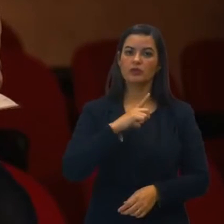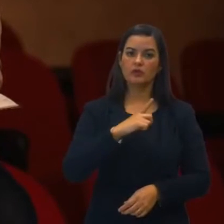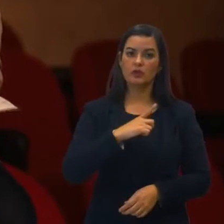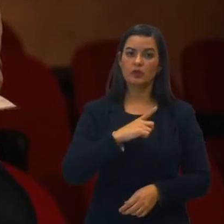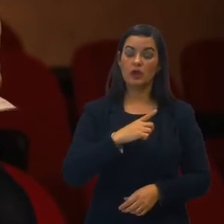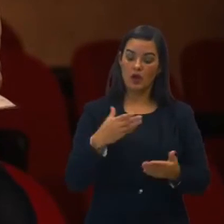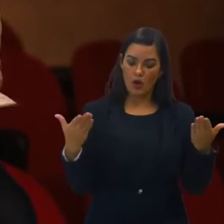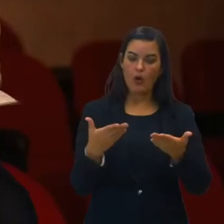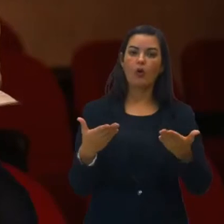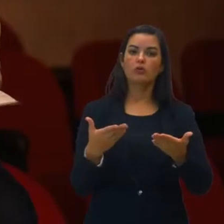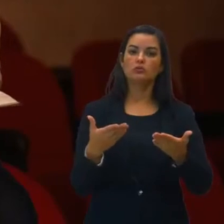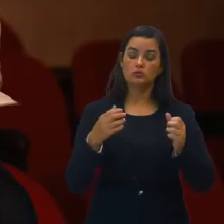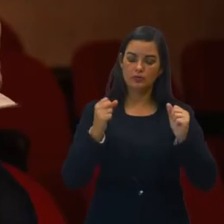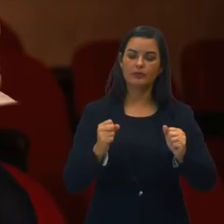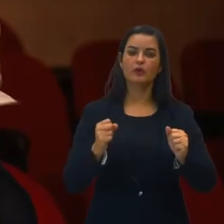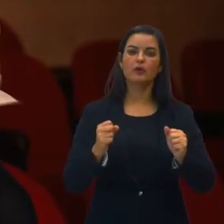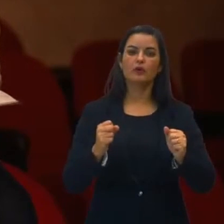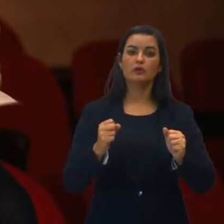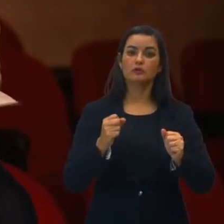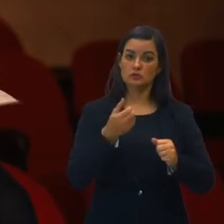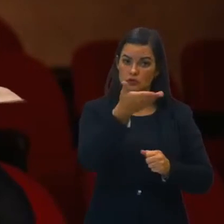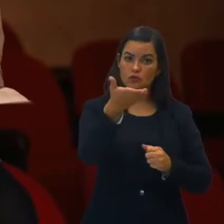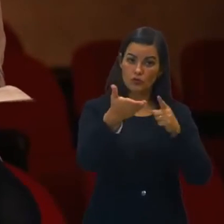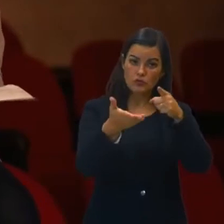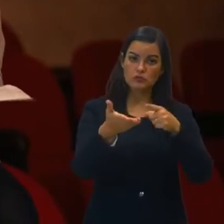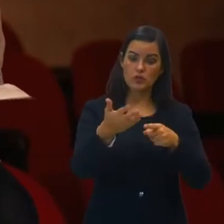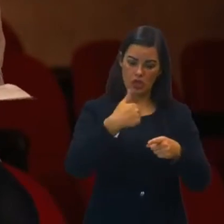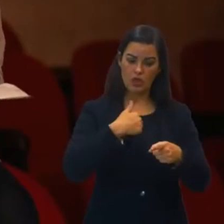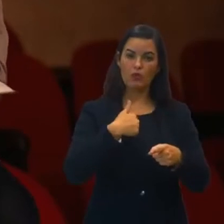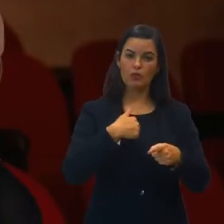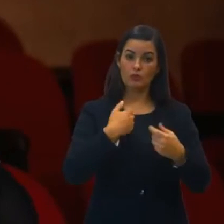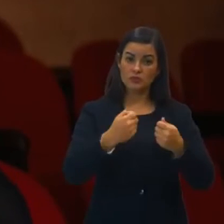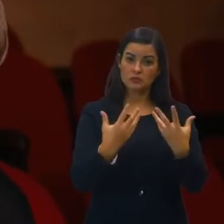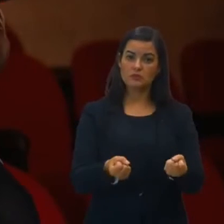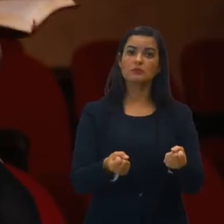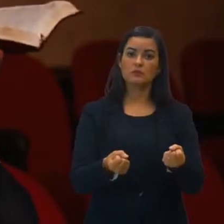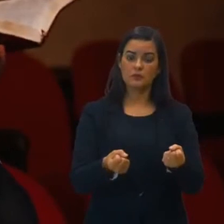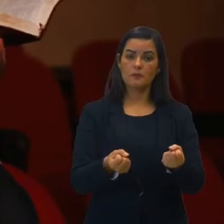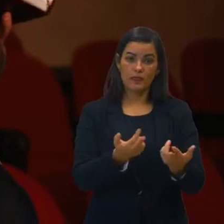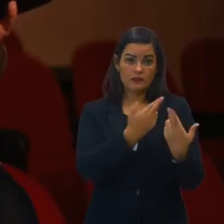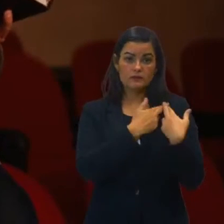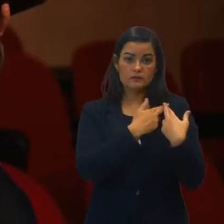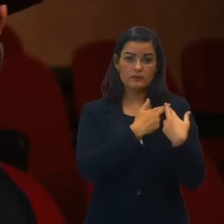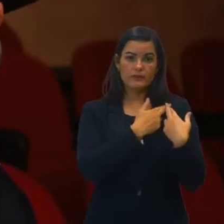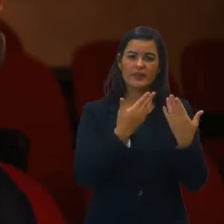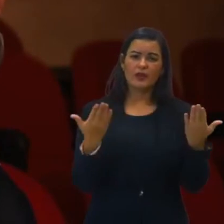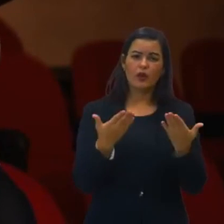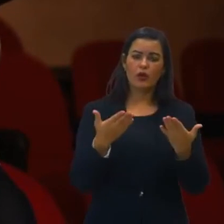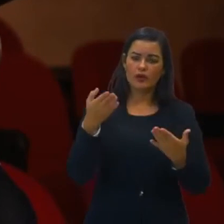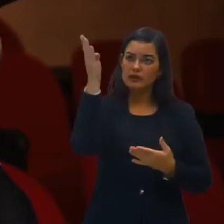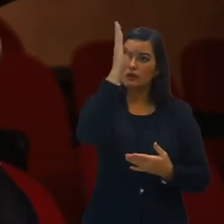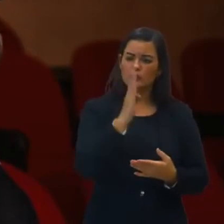atual, ela é contemporânea, ela é para você, ela é para mim. Mormente nesses dias que o Brasil está